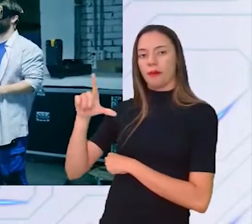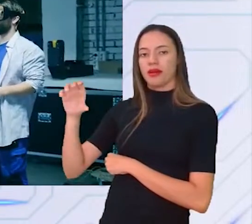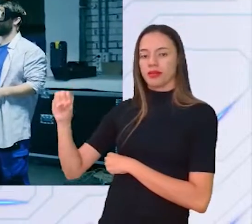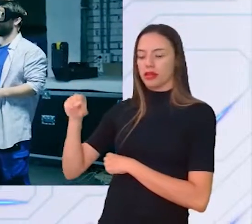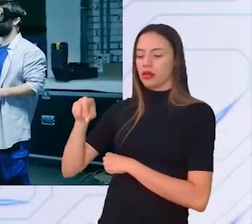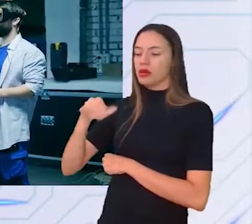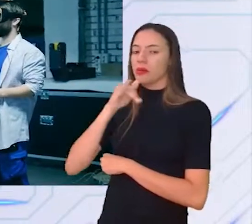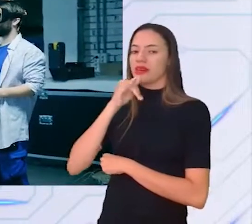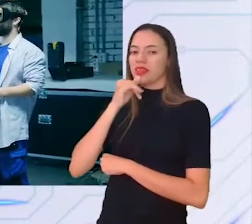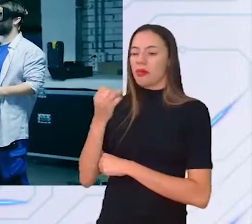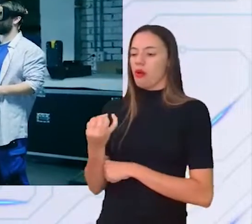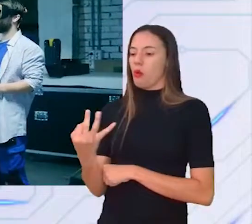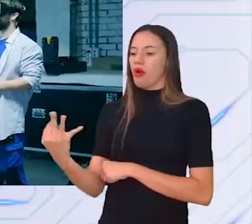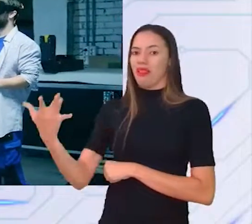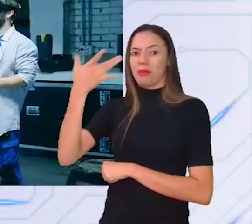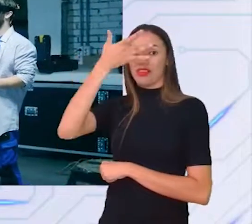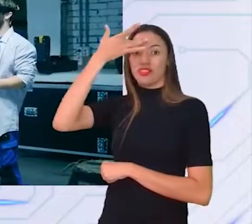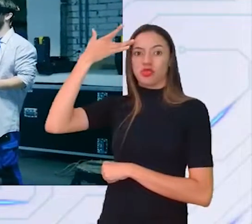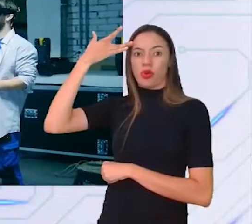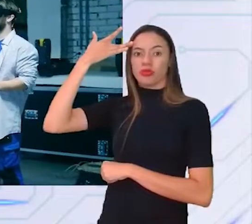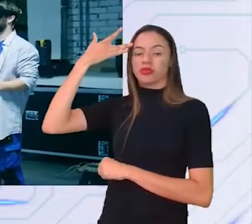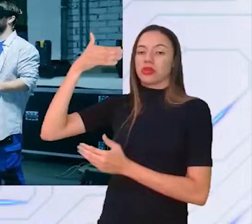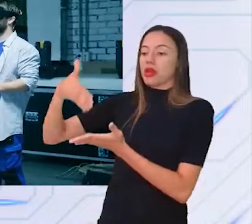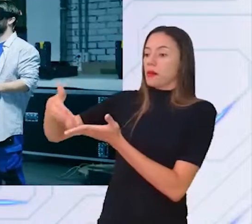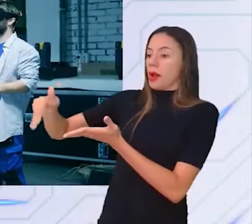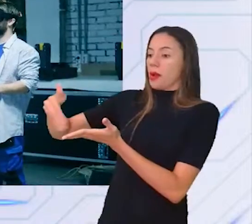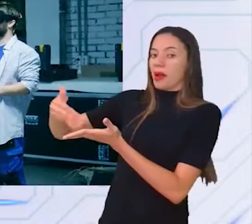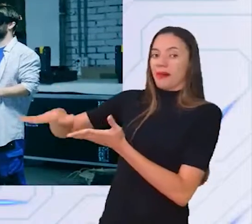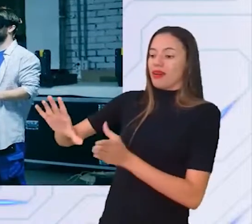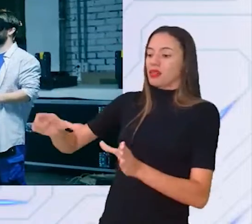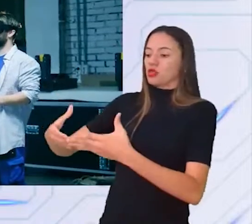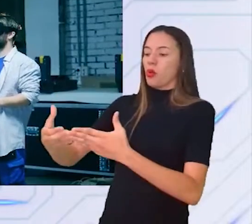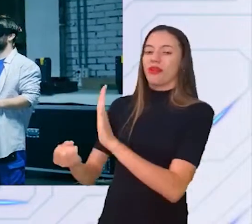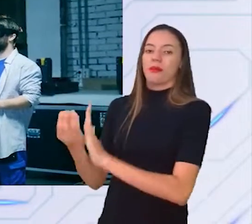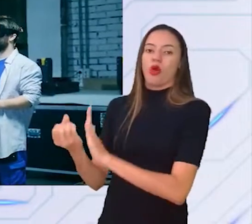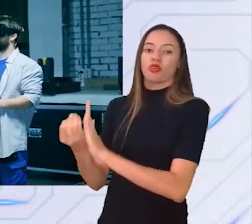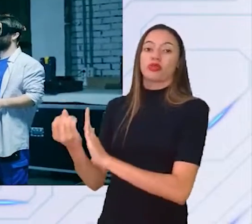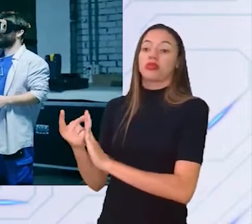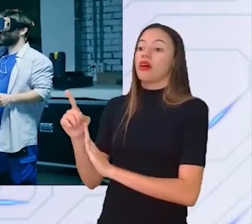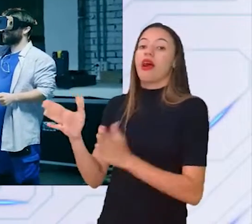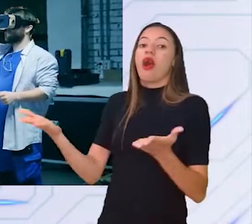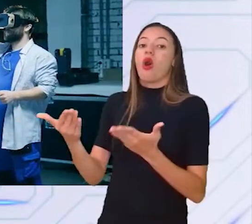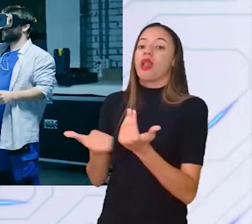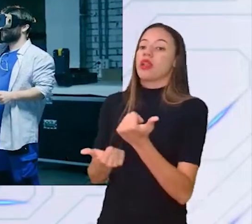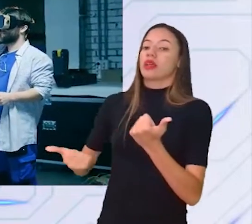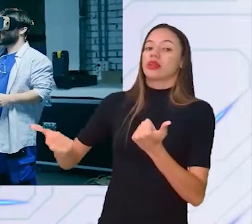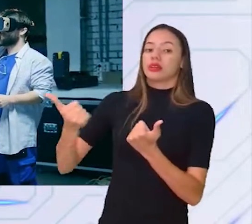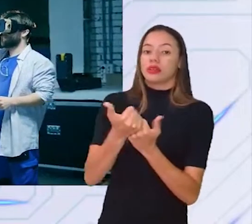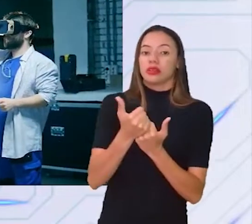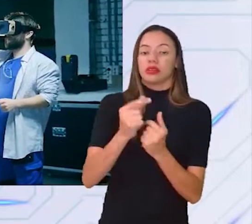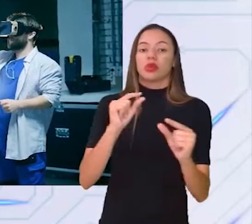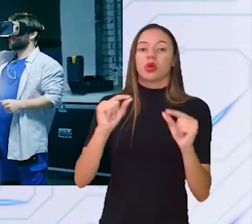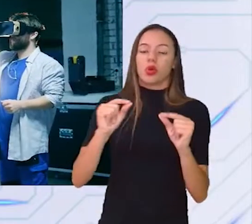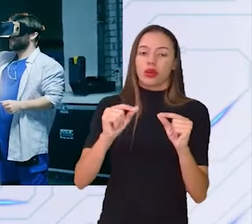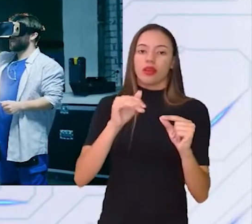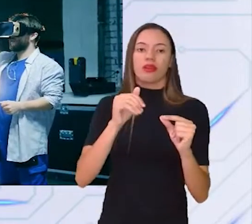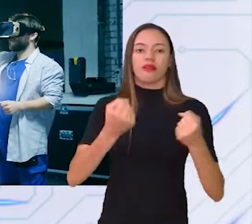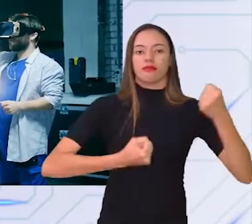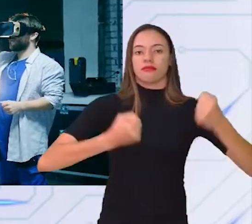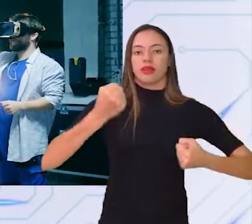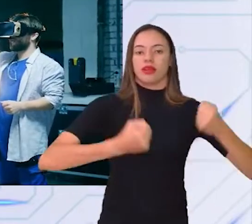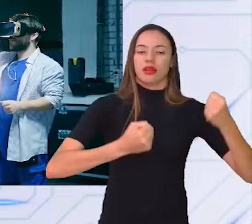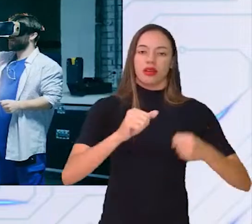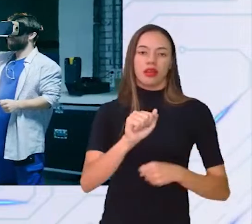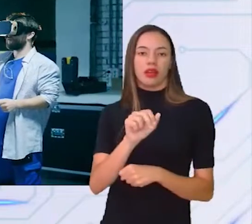a quantidade de pessoas nessa linha de produção, mão de obra e entra humana, agora exatamente a automação,